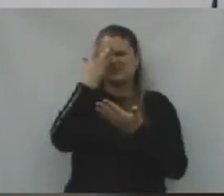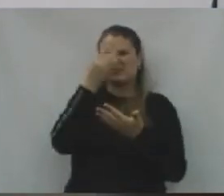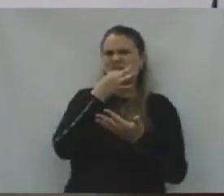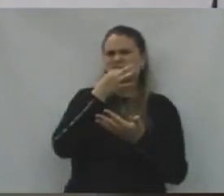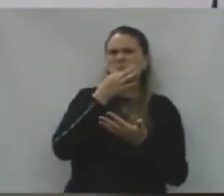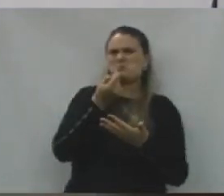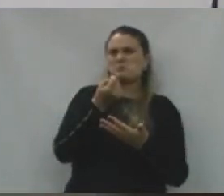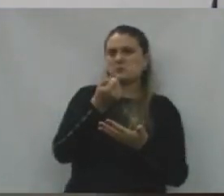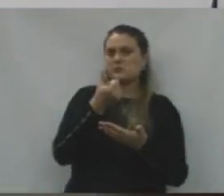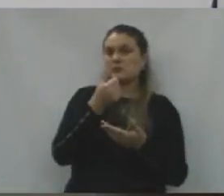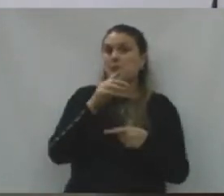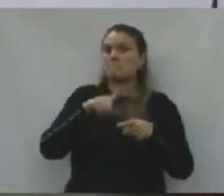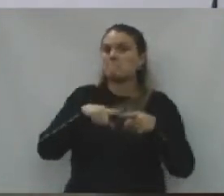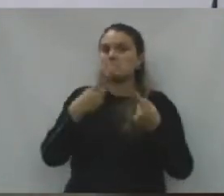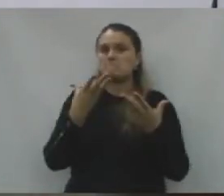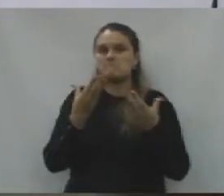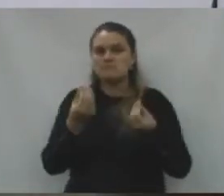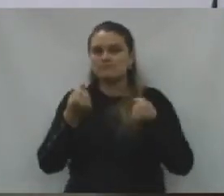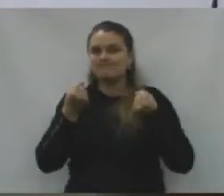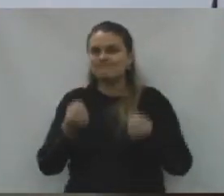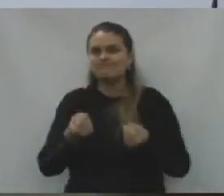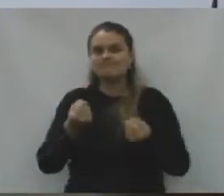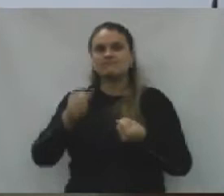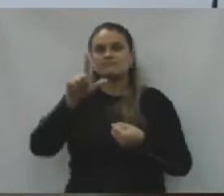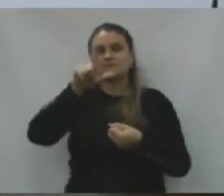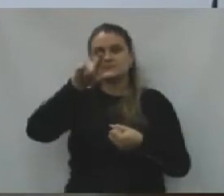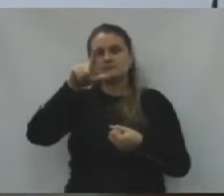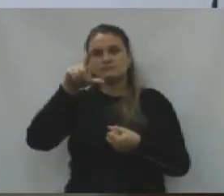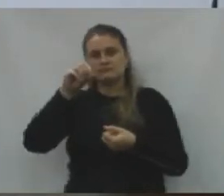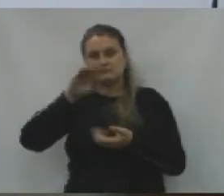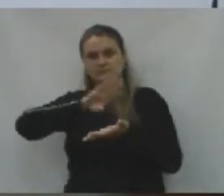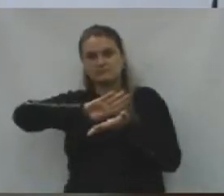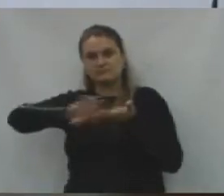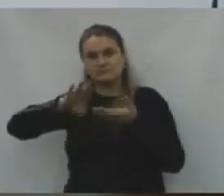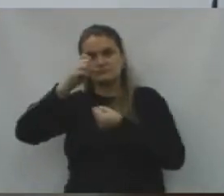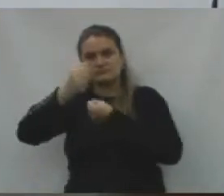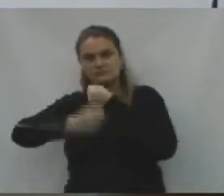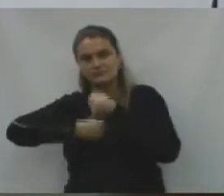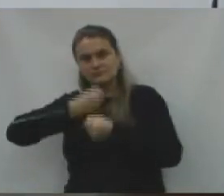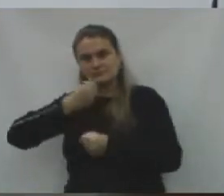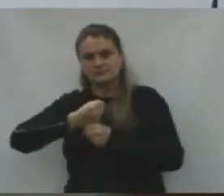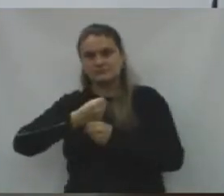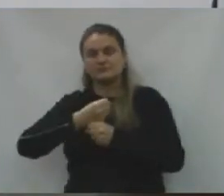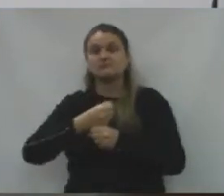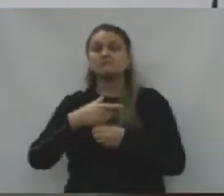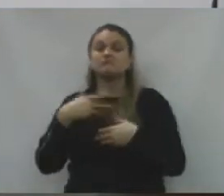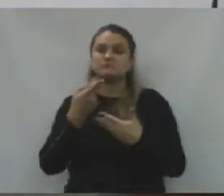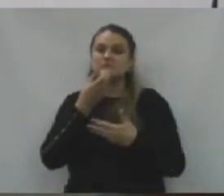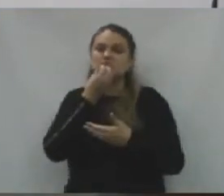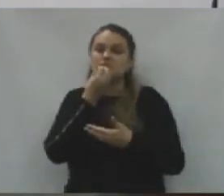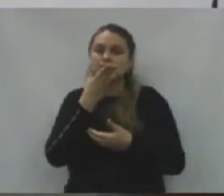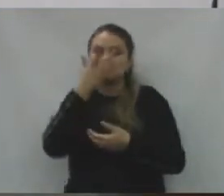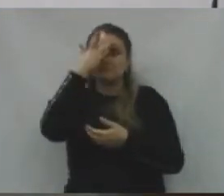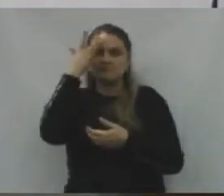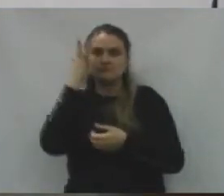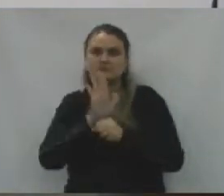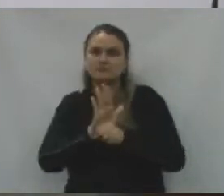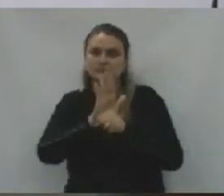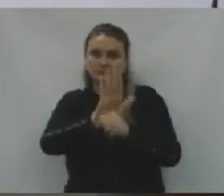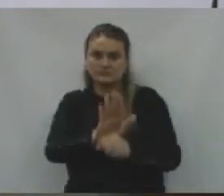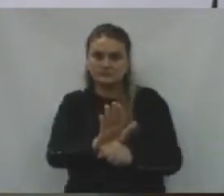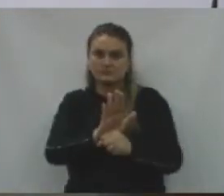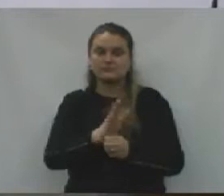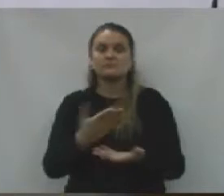pouco. É mais de 1,5 tonelada que é retirado anualmente por meio desse projeto, graças a essas